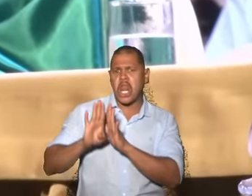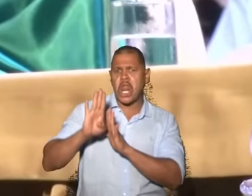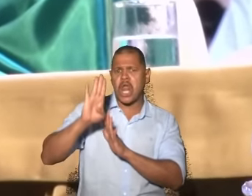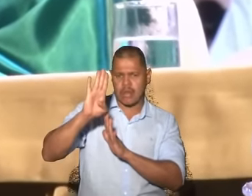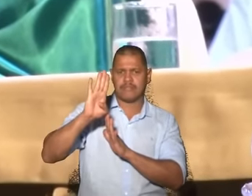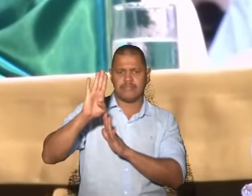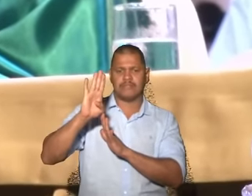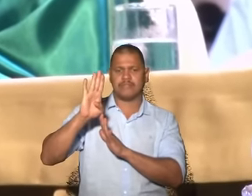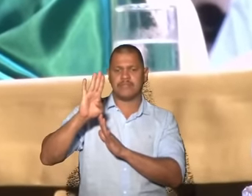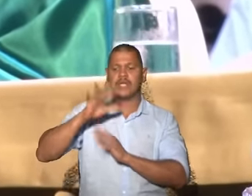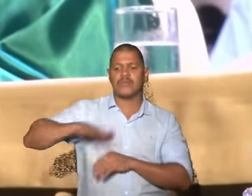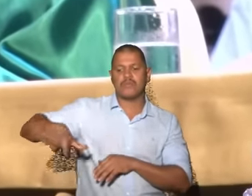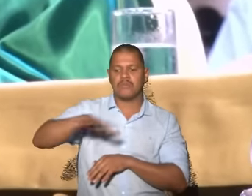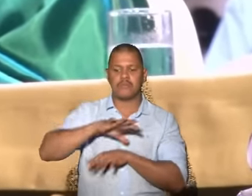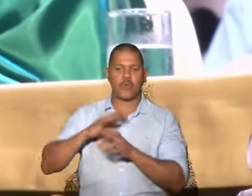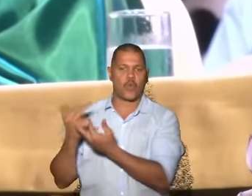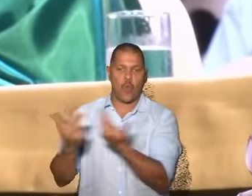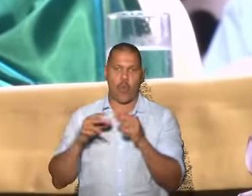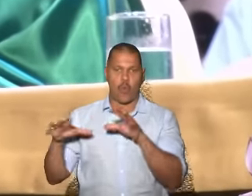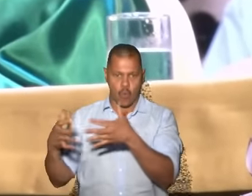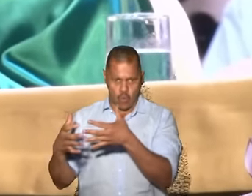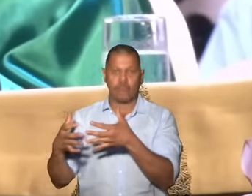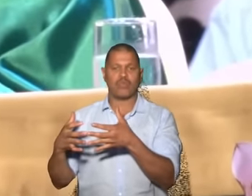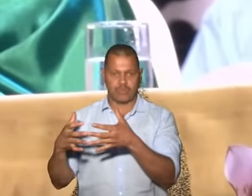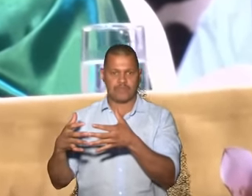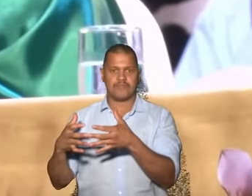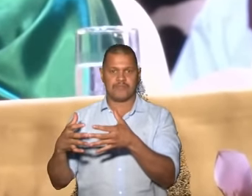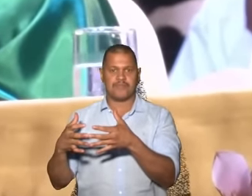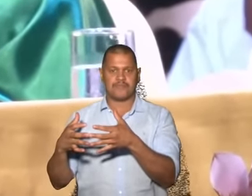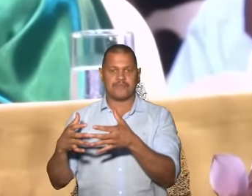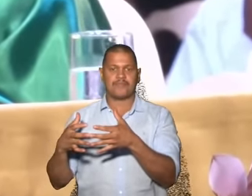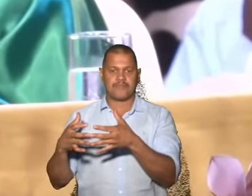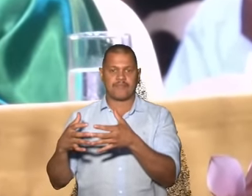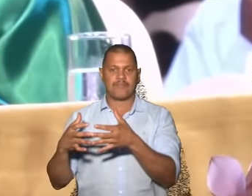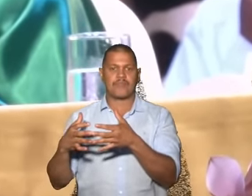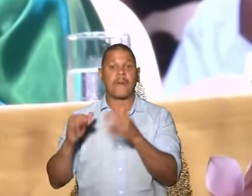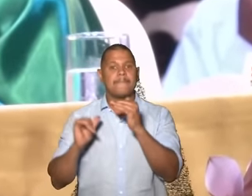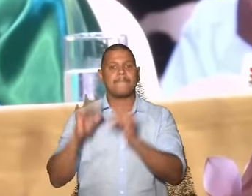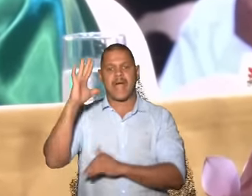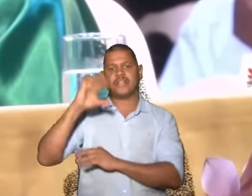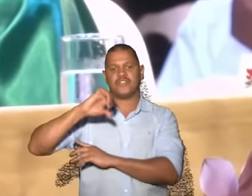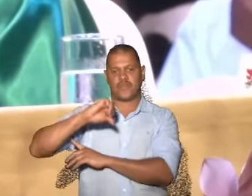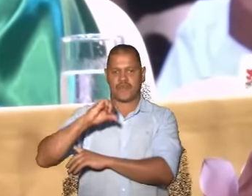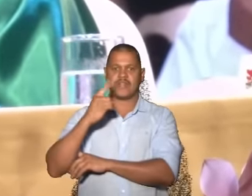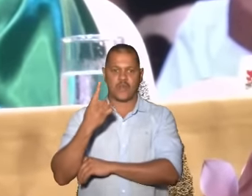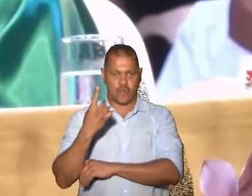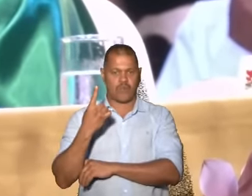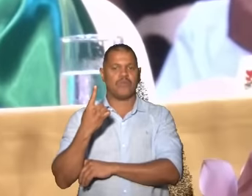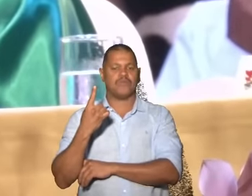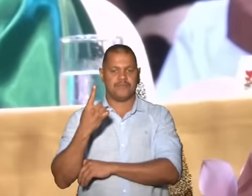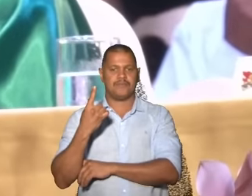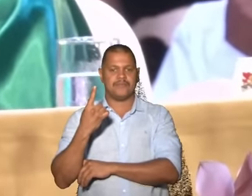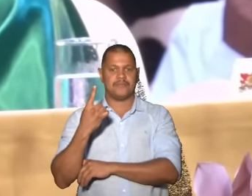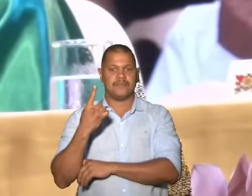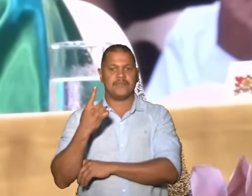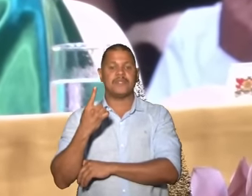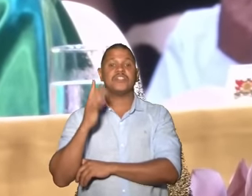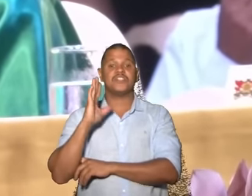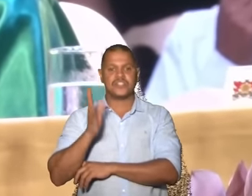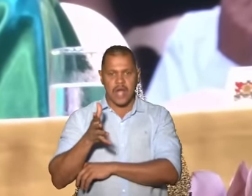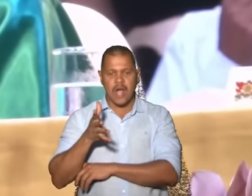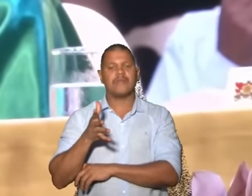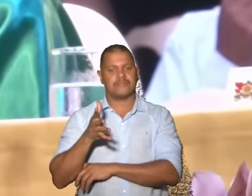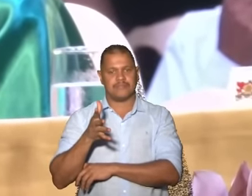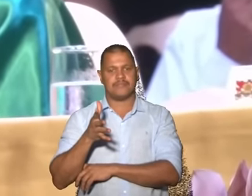entre seus pares, desde que seja superior a 91, e ter cursado,